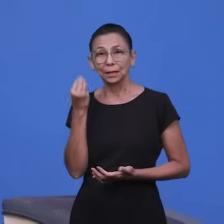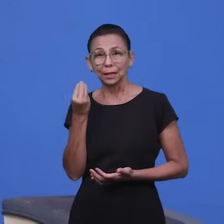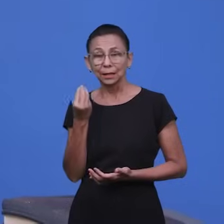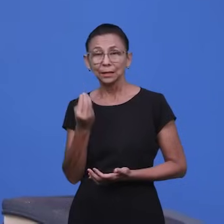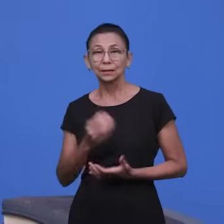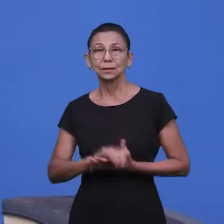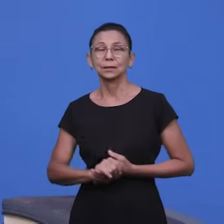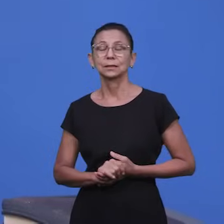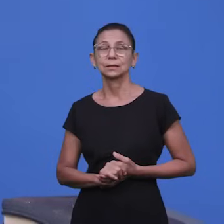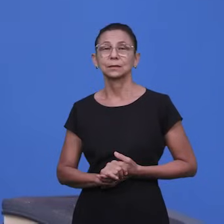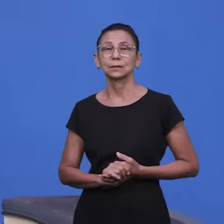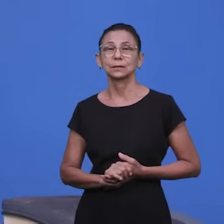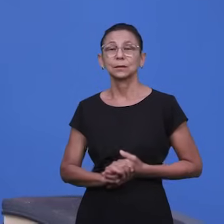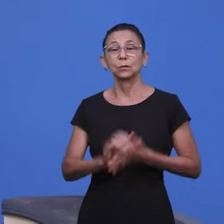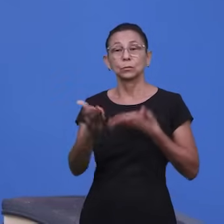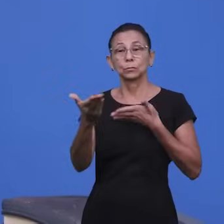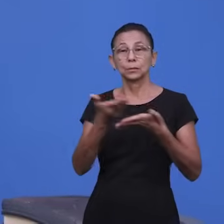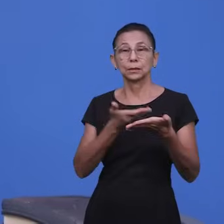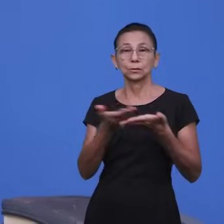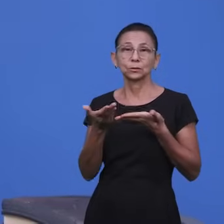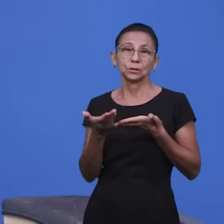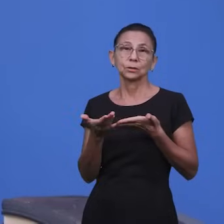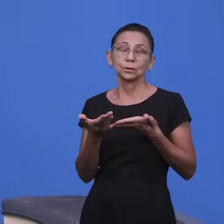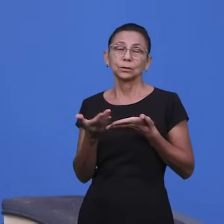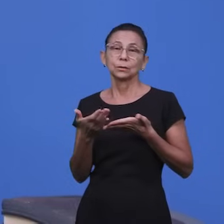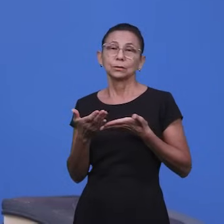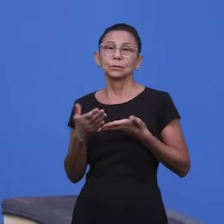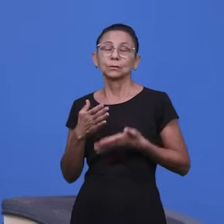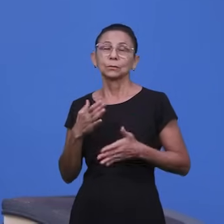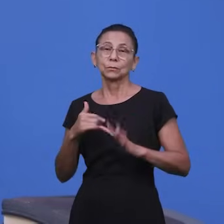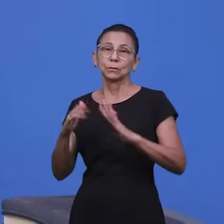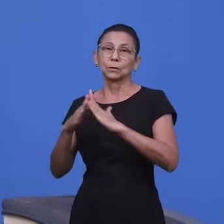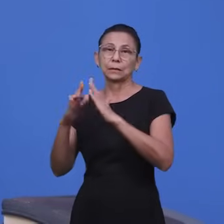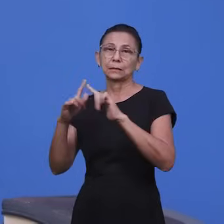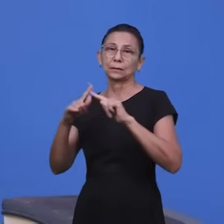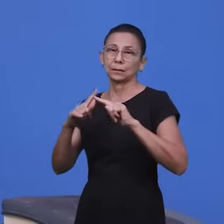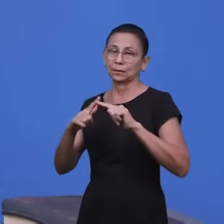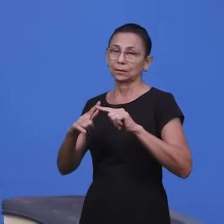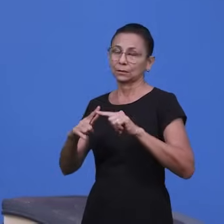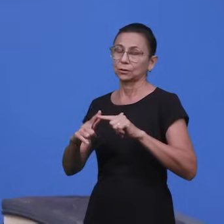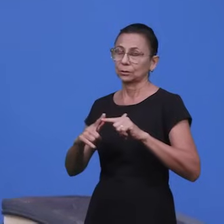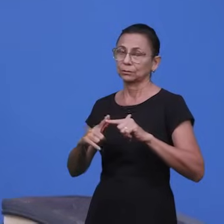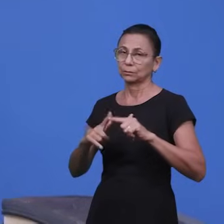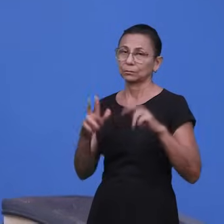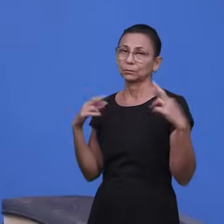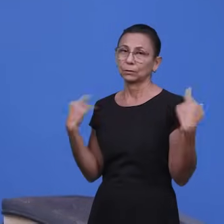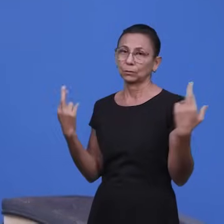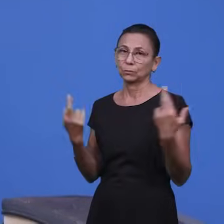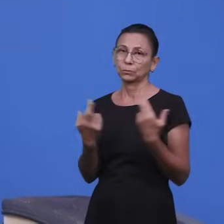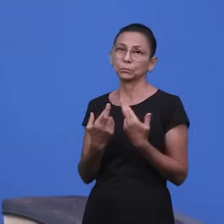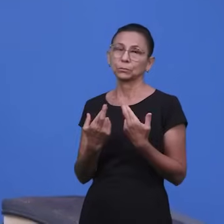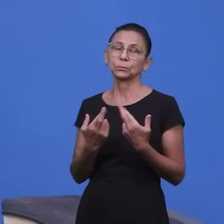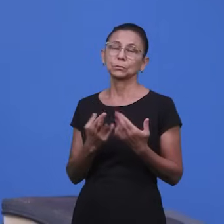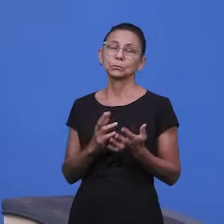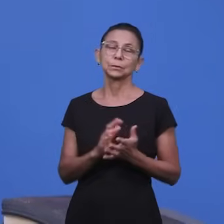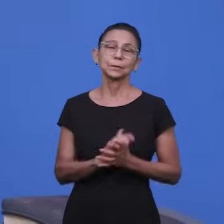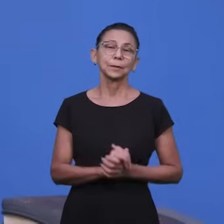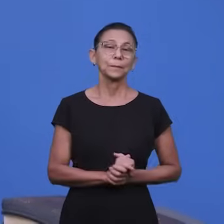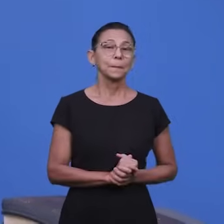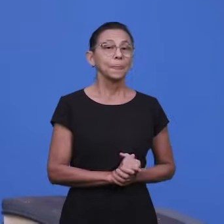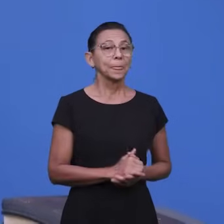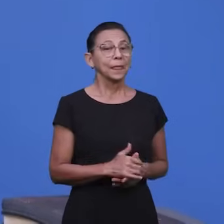igreja. E isso tem sido um trabalho realmente significativo